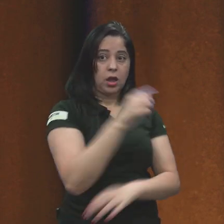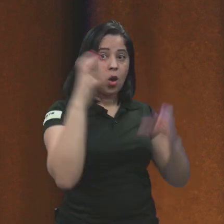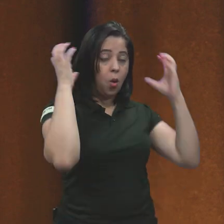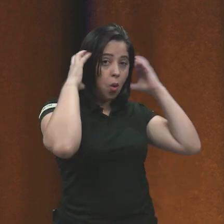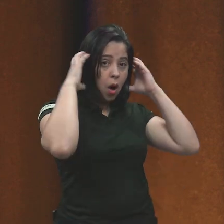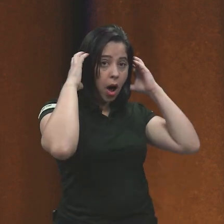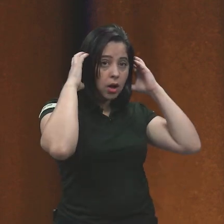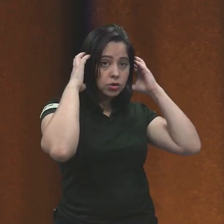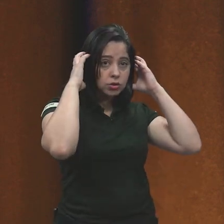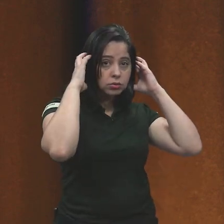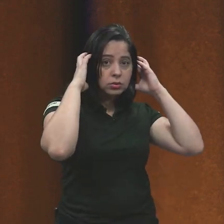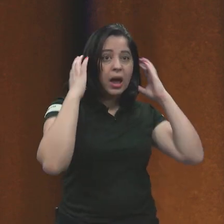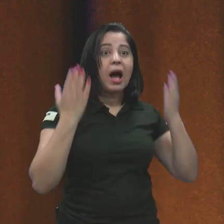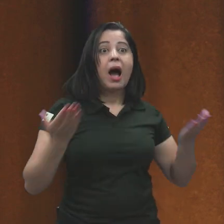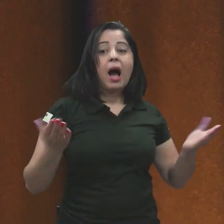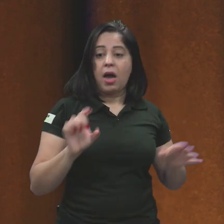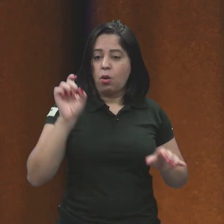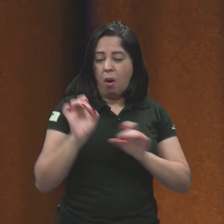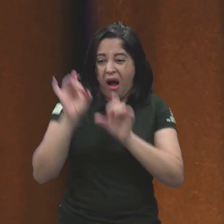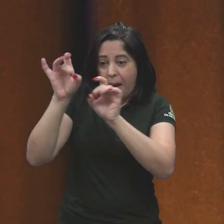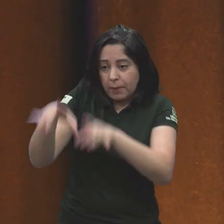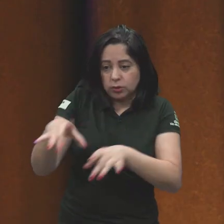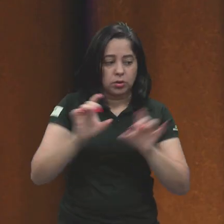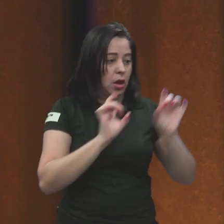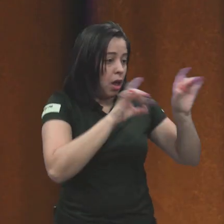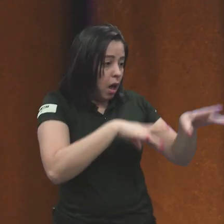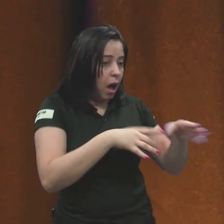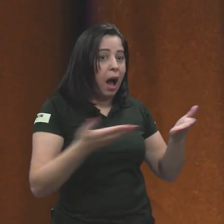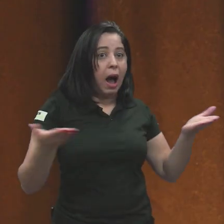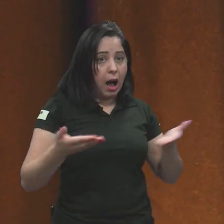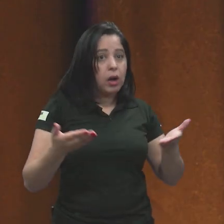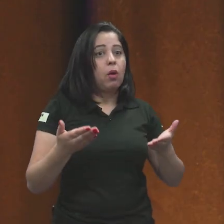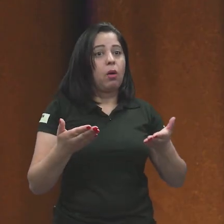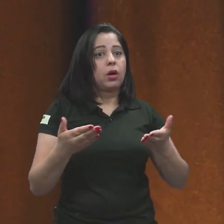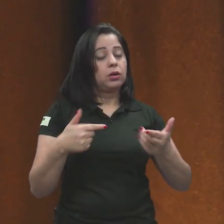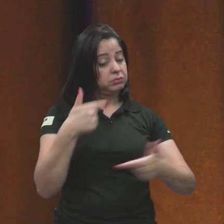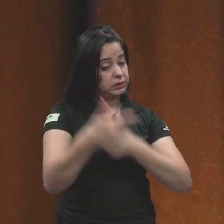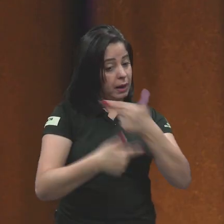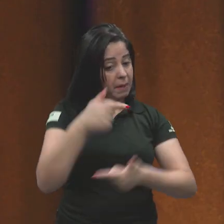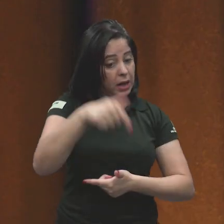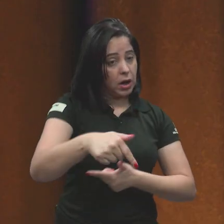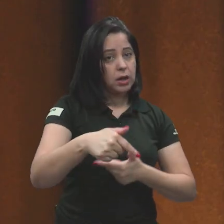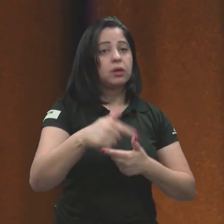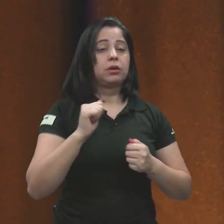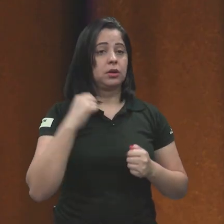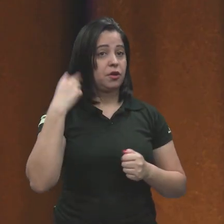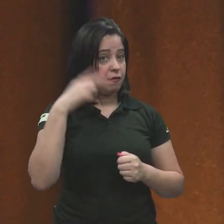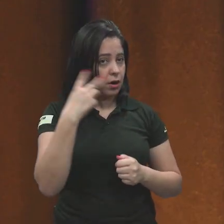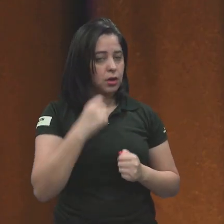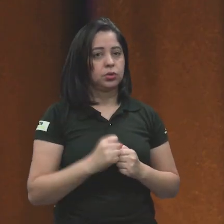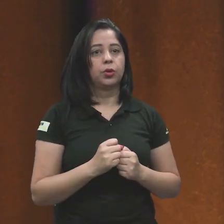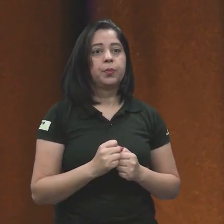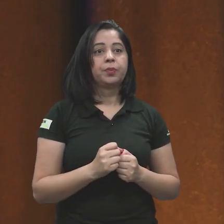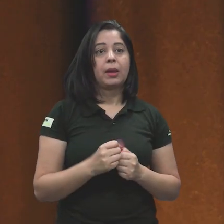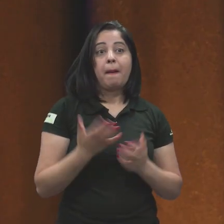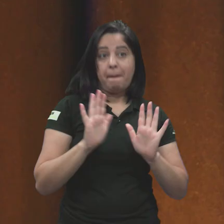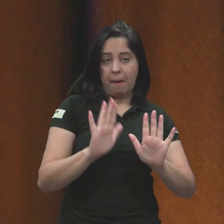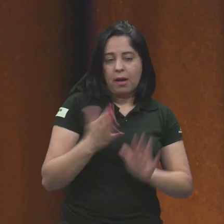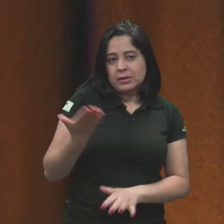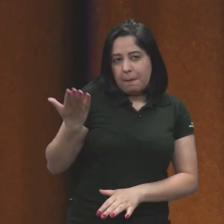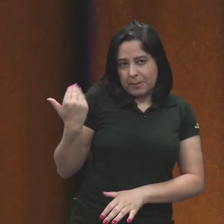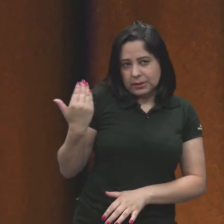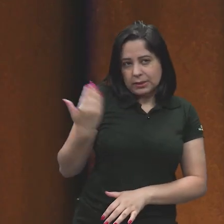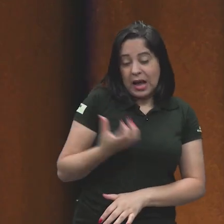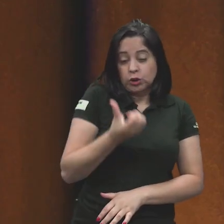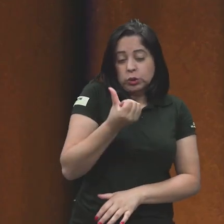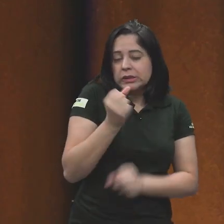destacar, Priscila, que antes de estar aqui, eu fui chefe de gabinete da deputada Letícia Aguiar durante 6 anos. Sim. Né? Foi